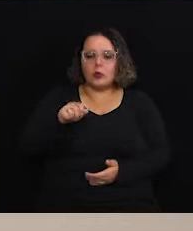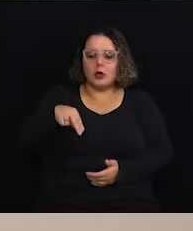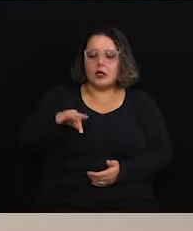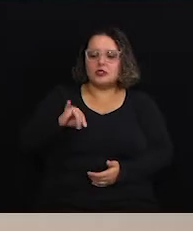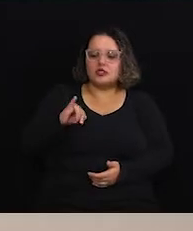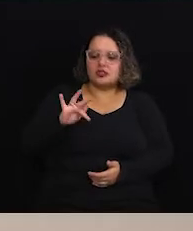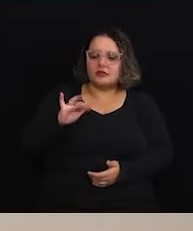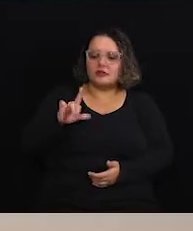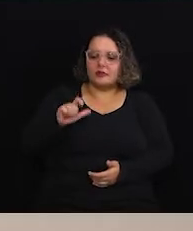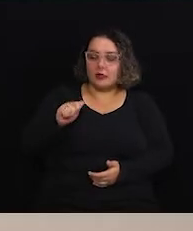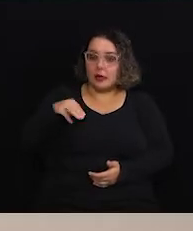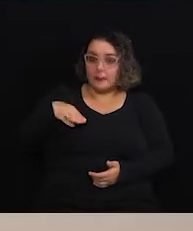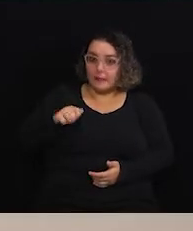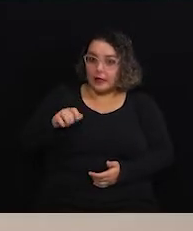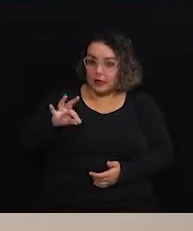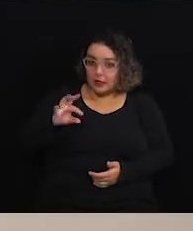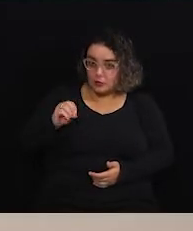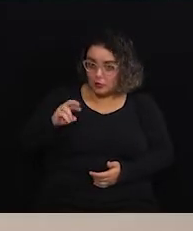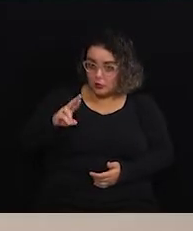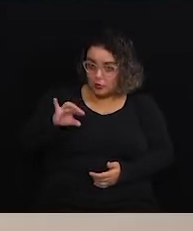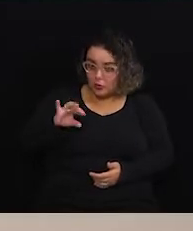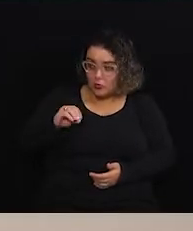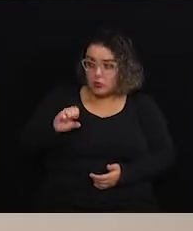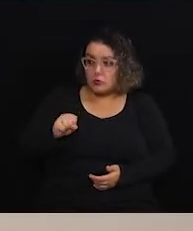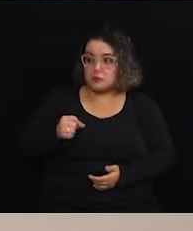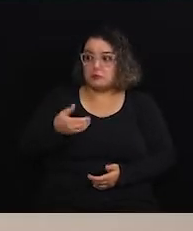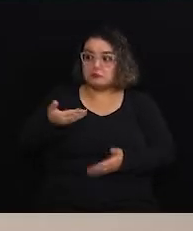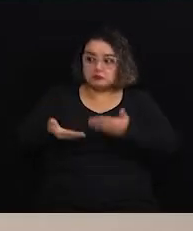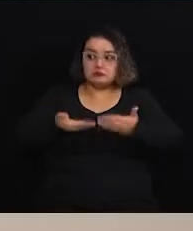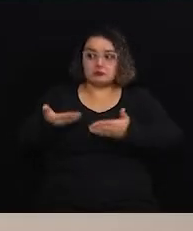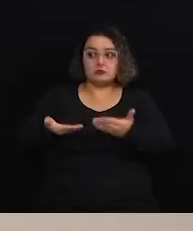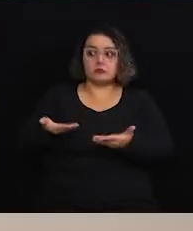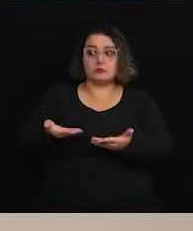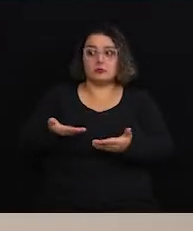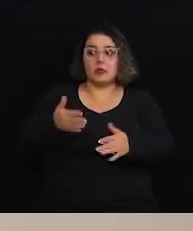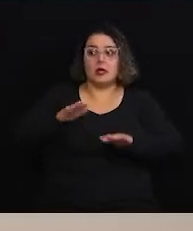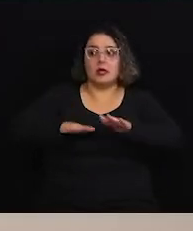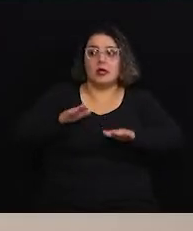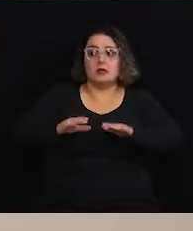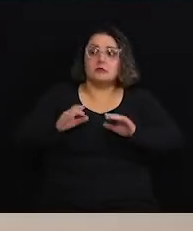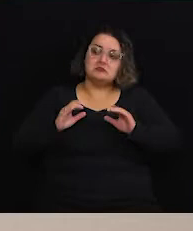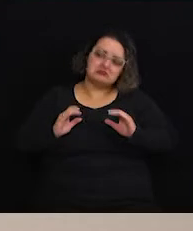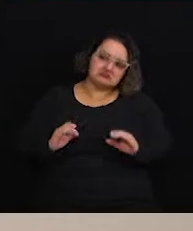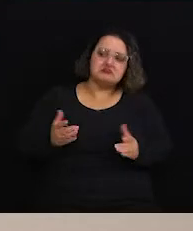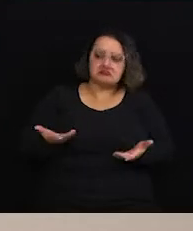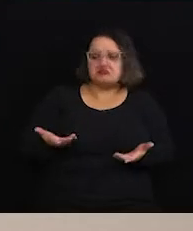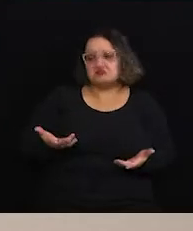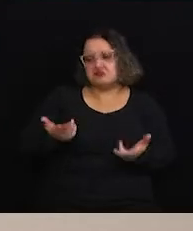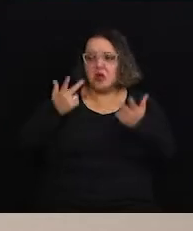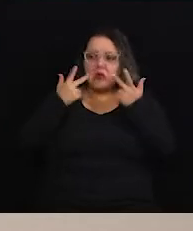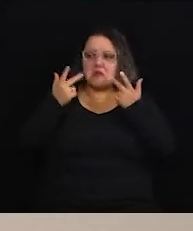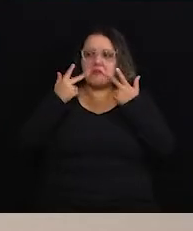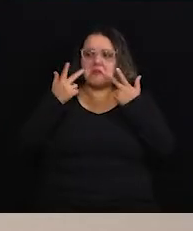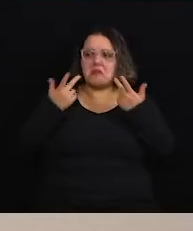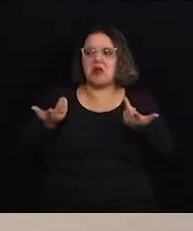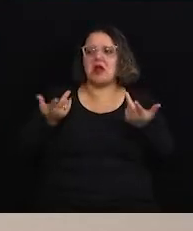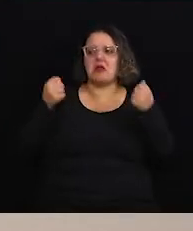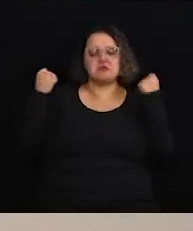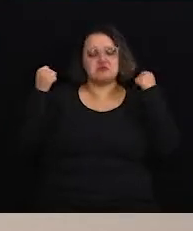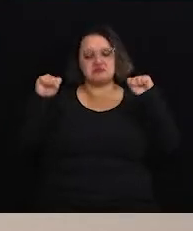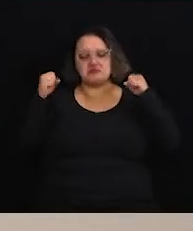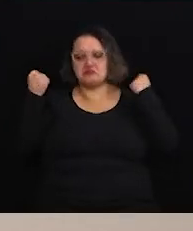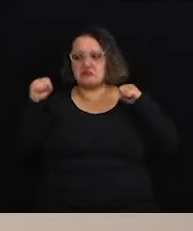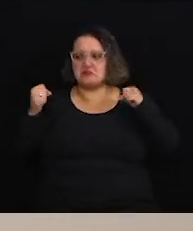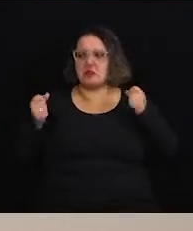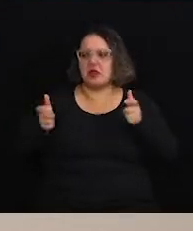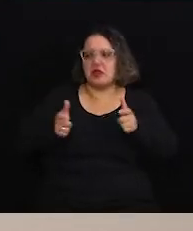uma cólica que responde bem aos tratamentos, assim, inclusive até com medidas comportamentais que a gente às vezes orienta, com atividade física,